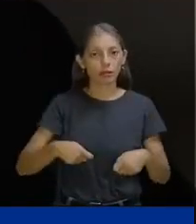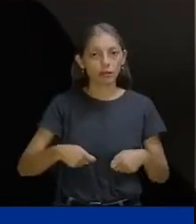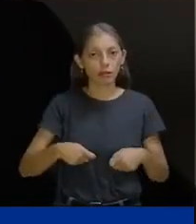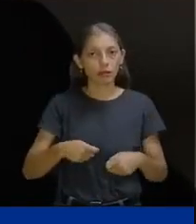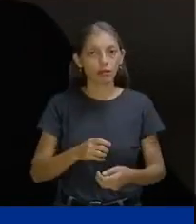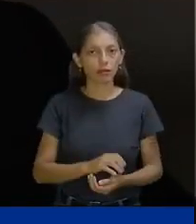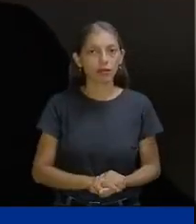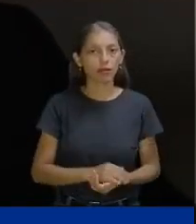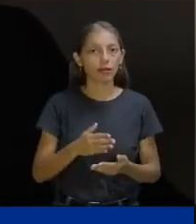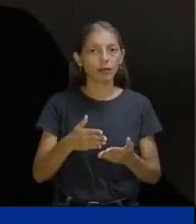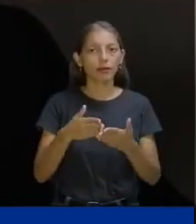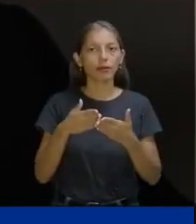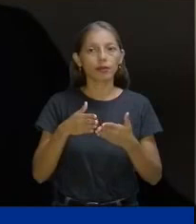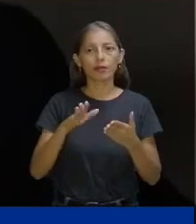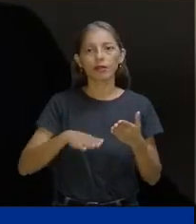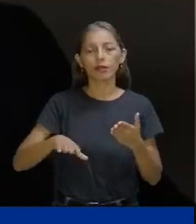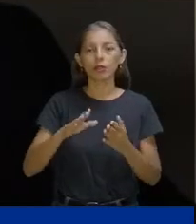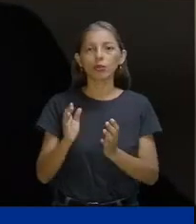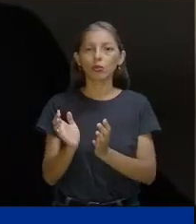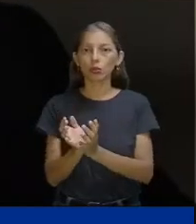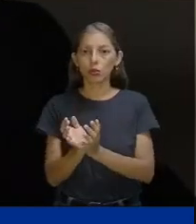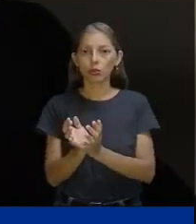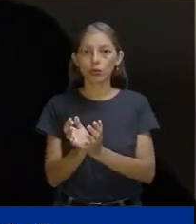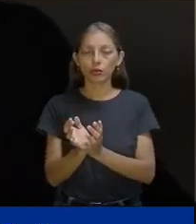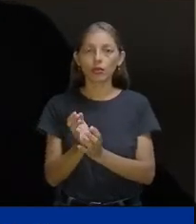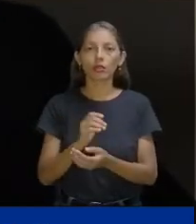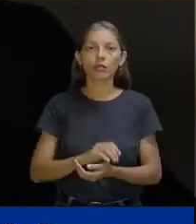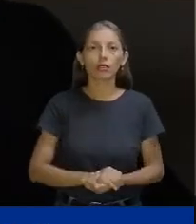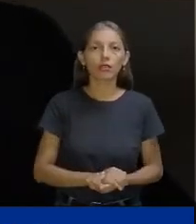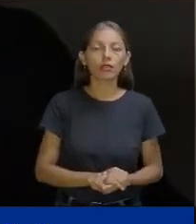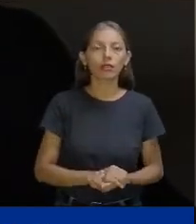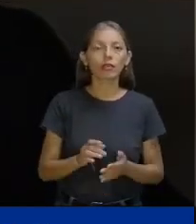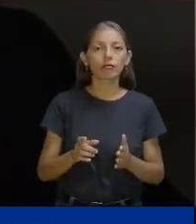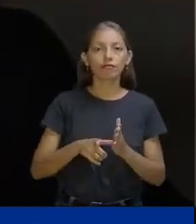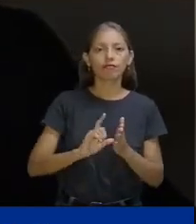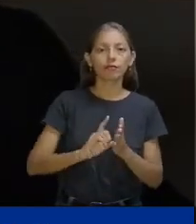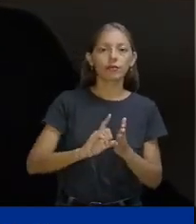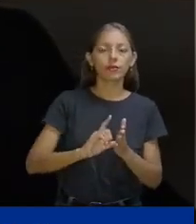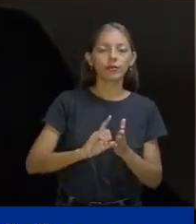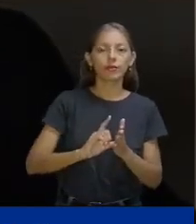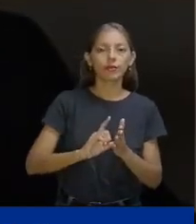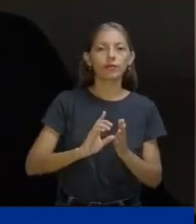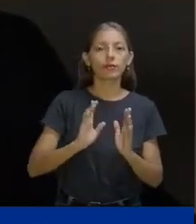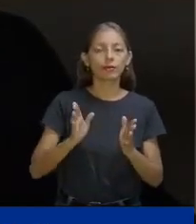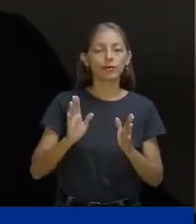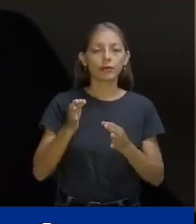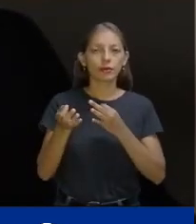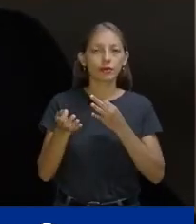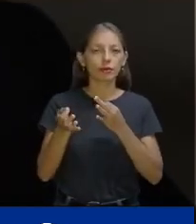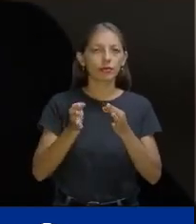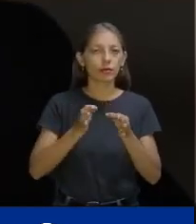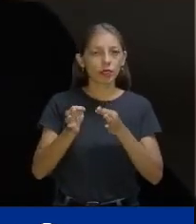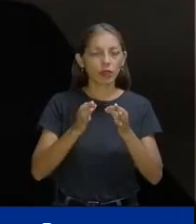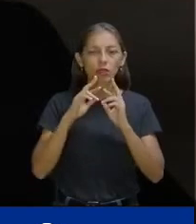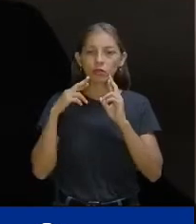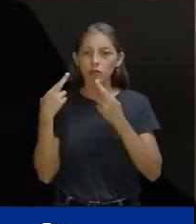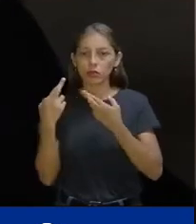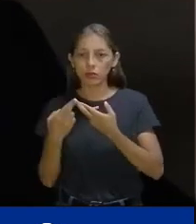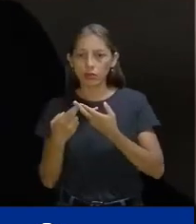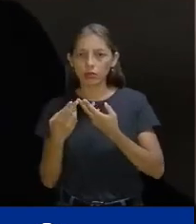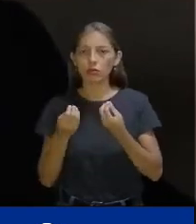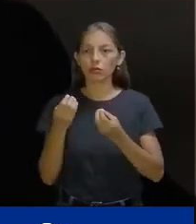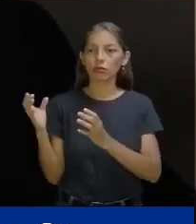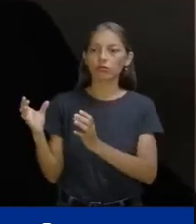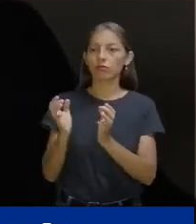assim, juntamente com toda a equipe da EGE, já antecipar, Carmo e eu, quando voltar, Carmo, vamos sentar para estabelecer reuniões com os